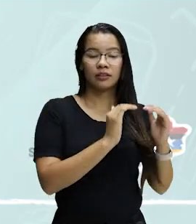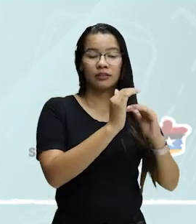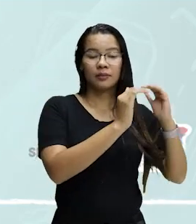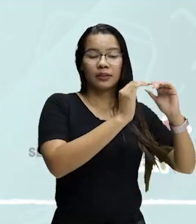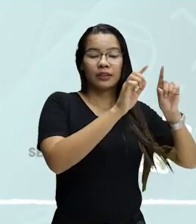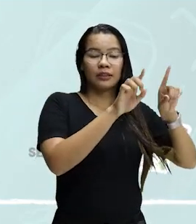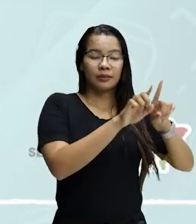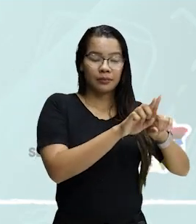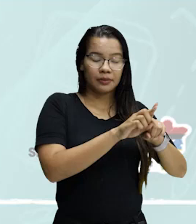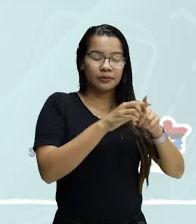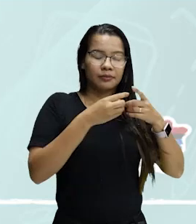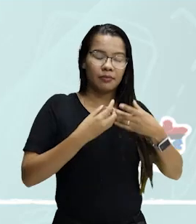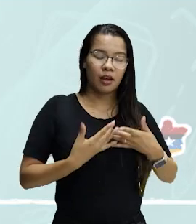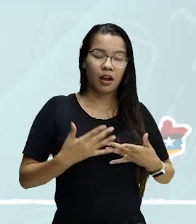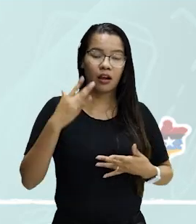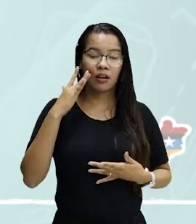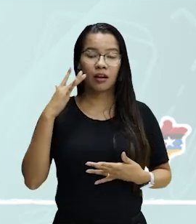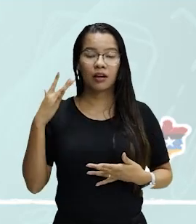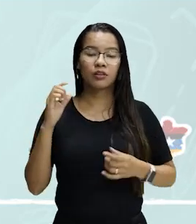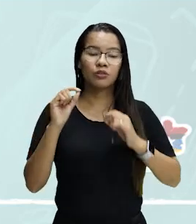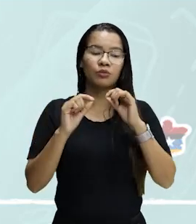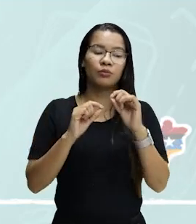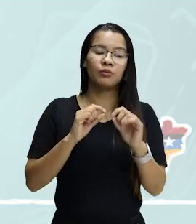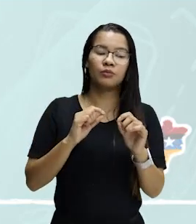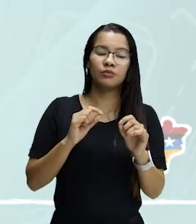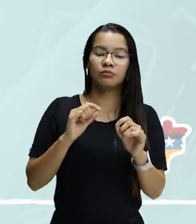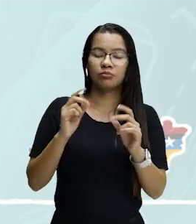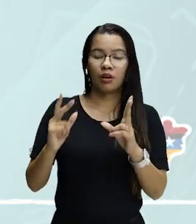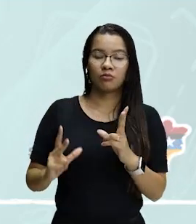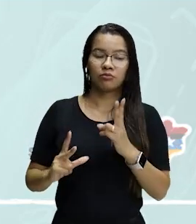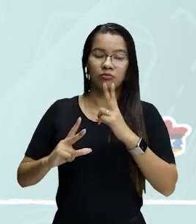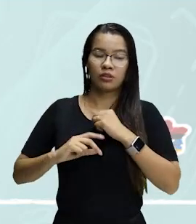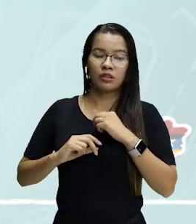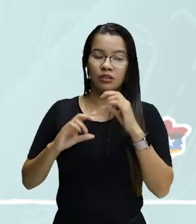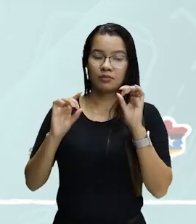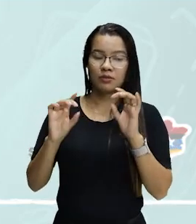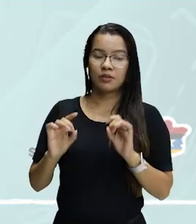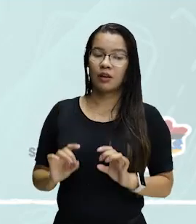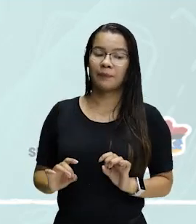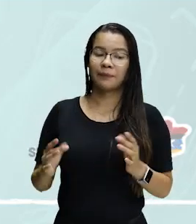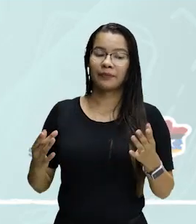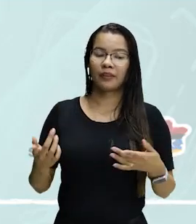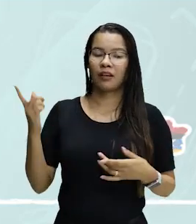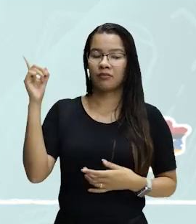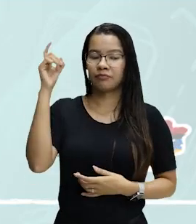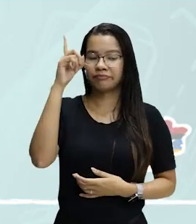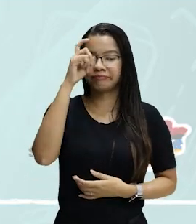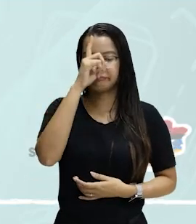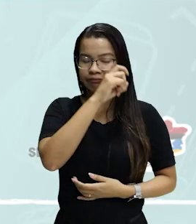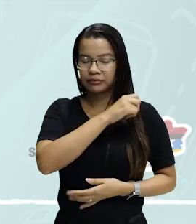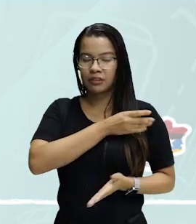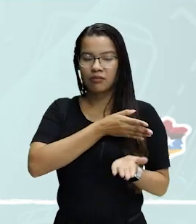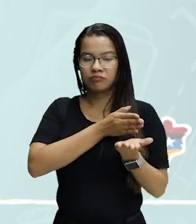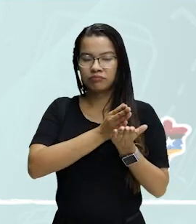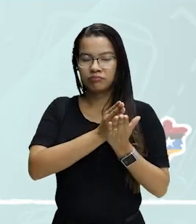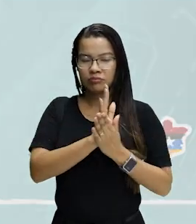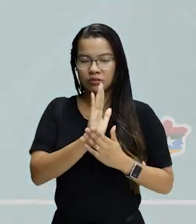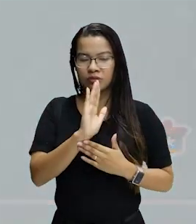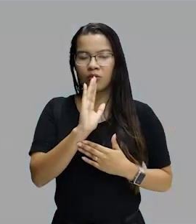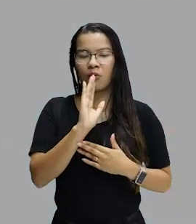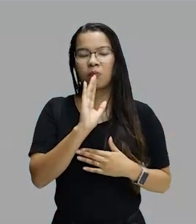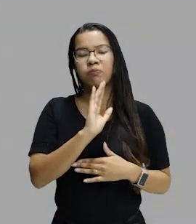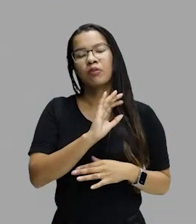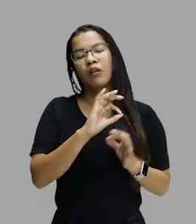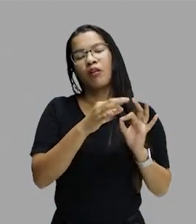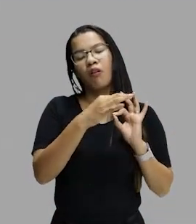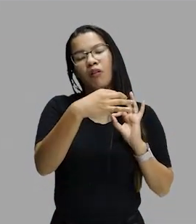um protagonista. As dificuldades, os percalços durante o longo caminho de formação moral,